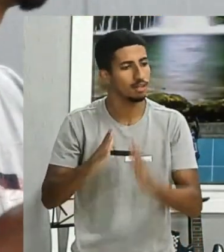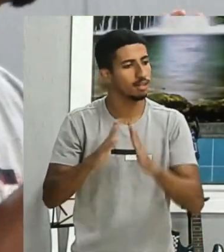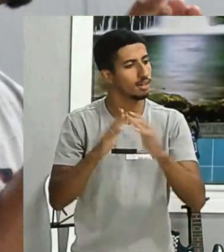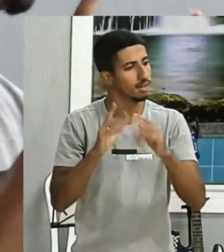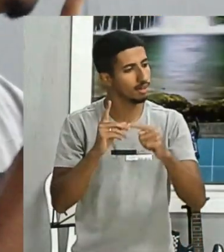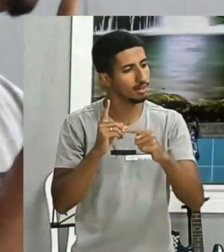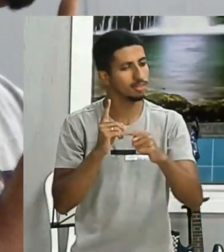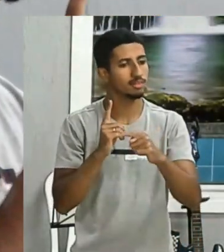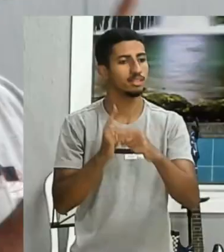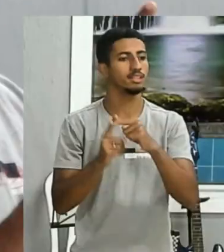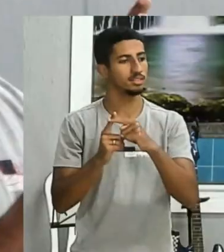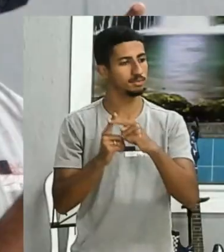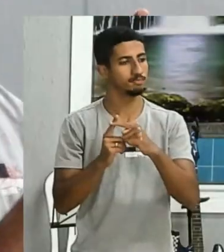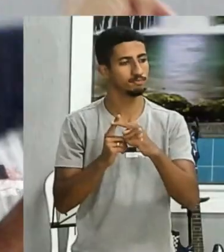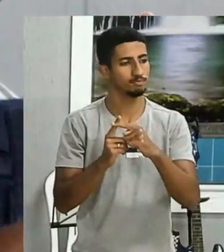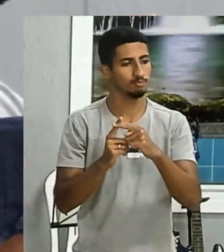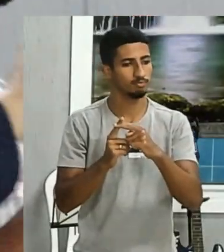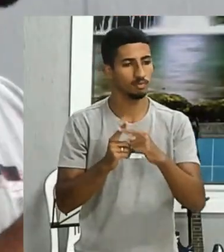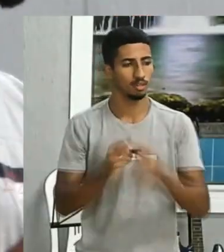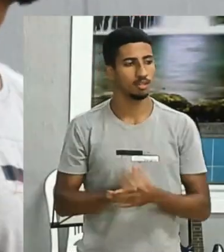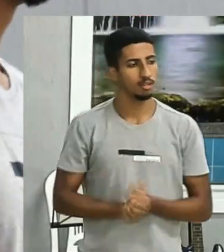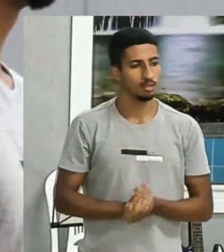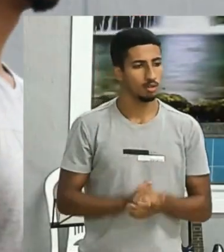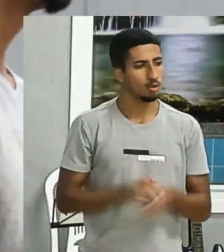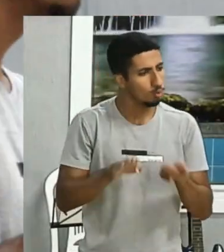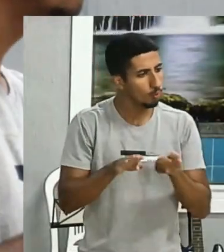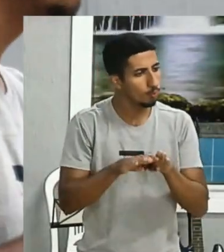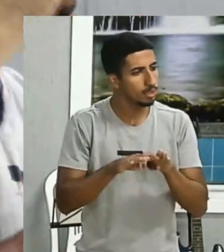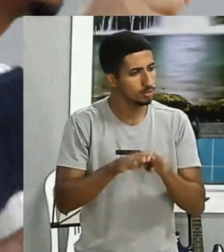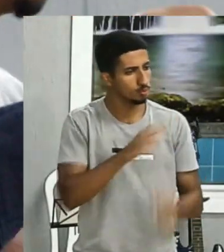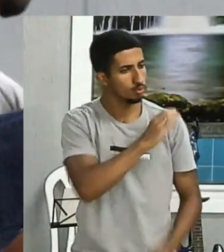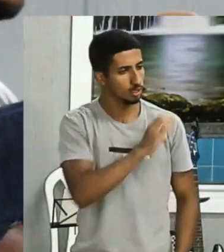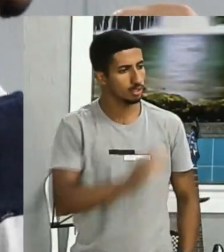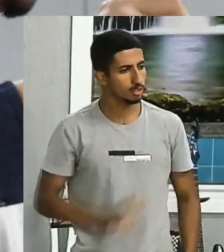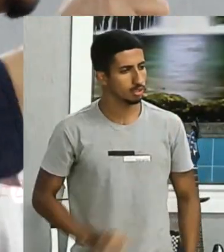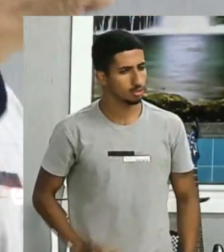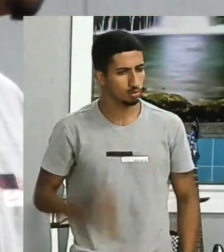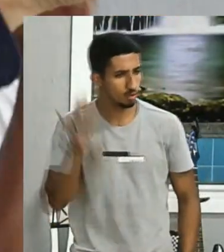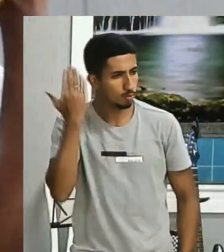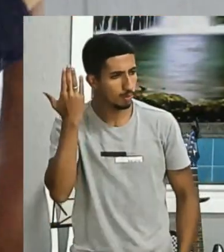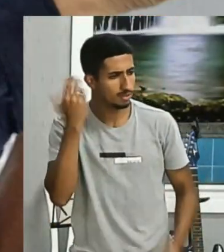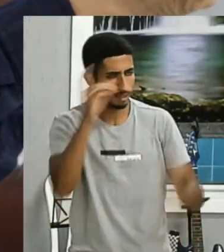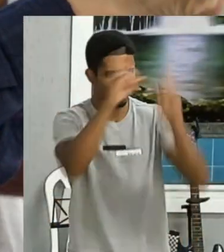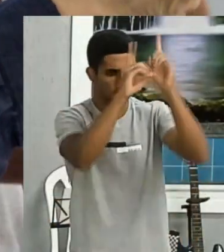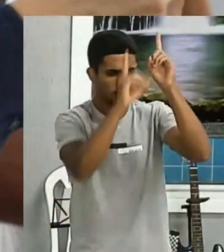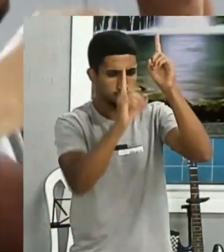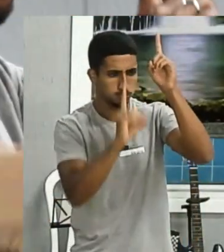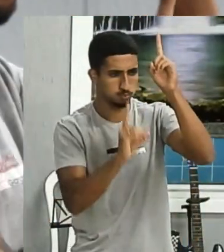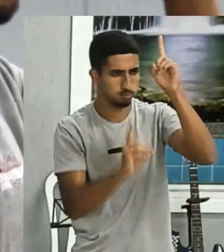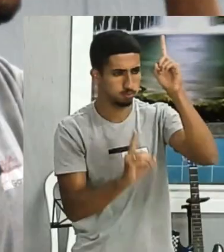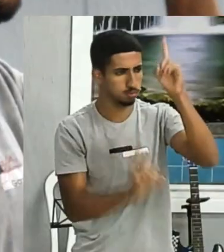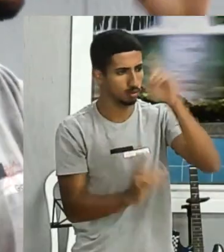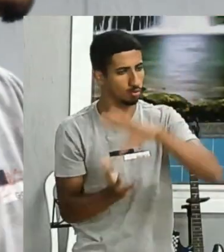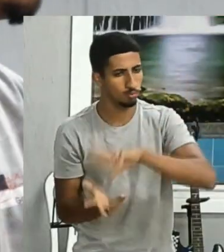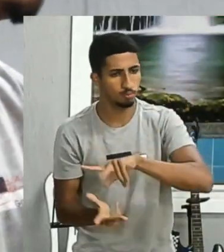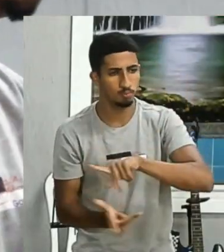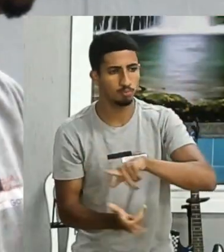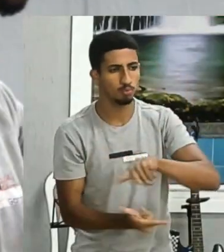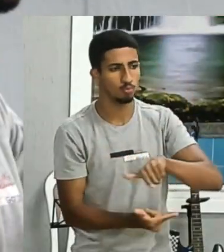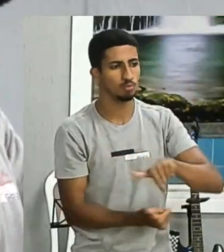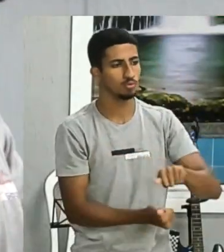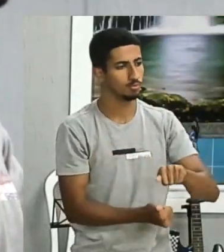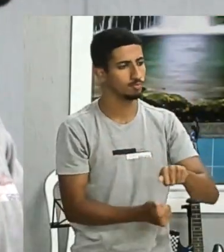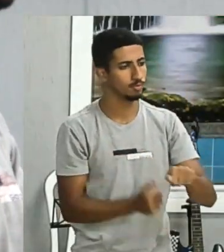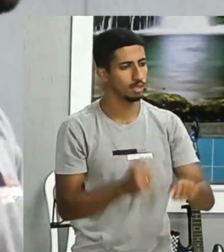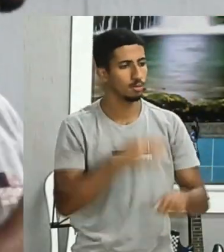Aquele mesmo Cristo que veio a primeira vez como Salvador, para ser o nosso Salvador,